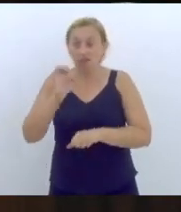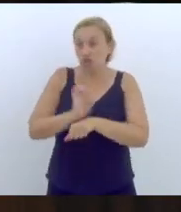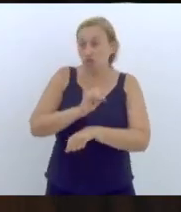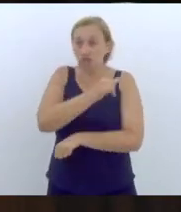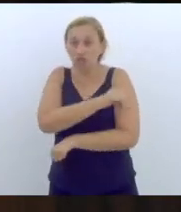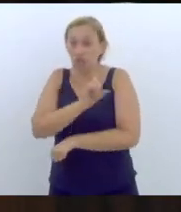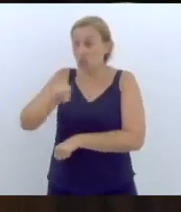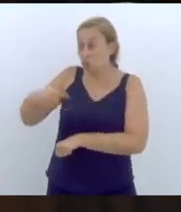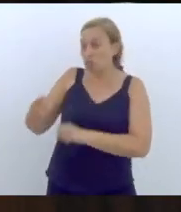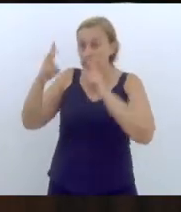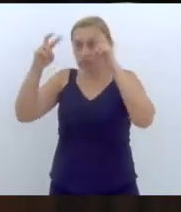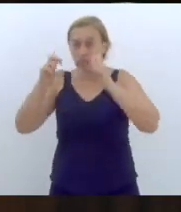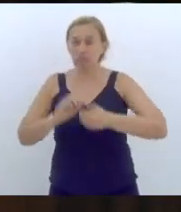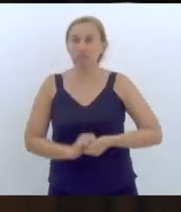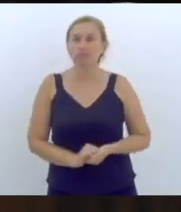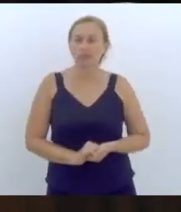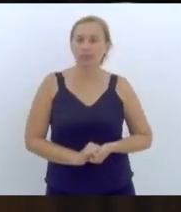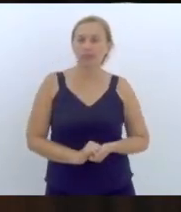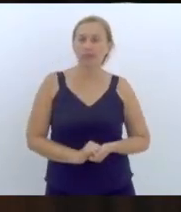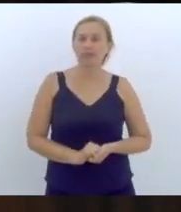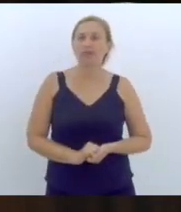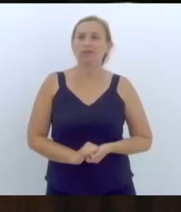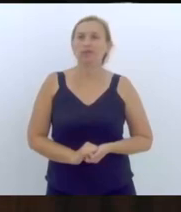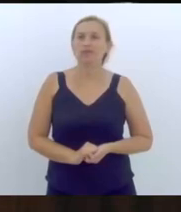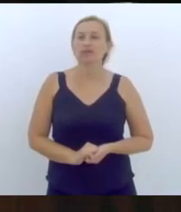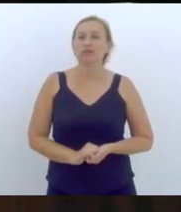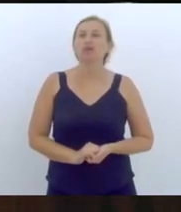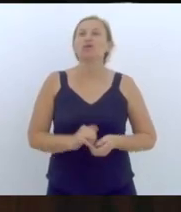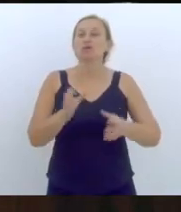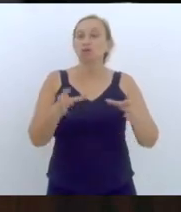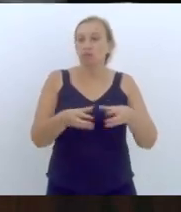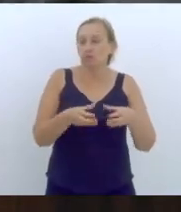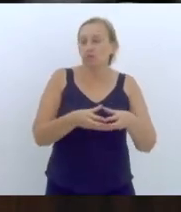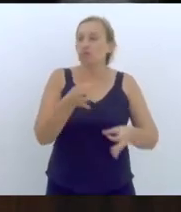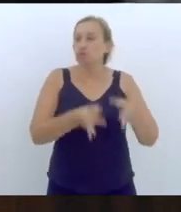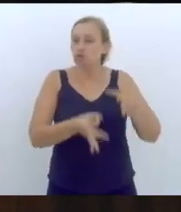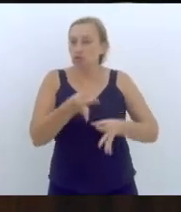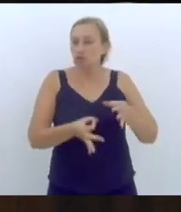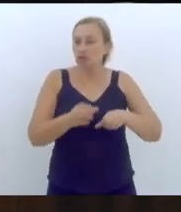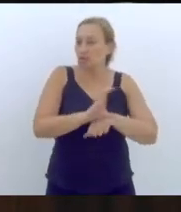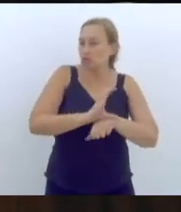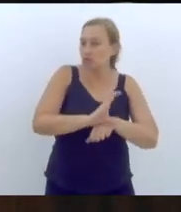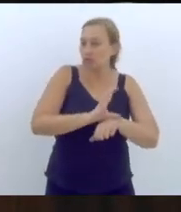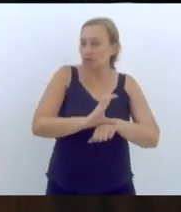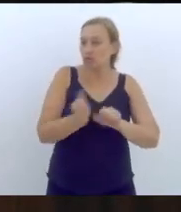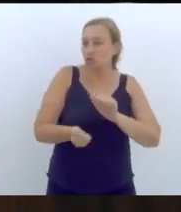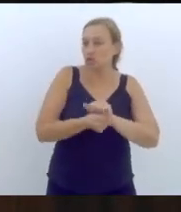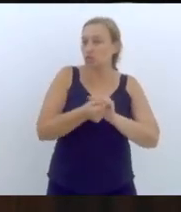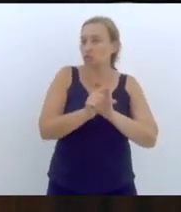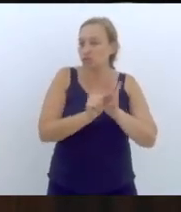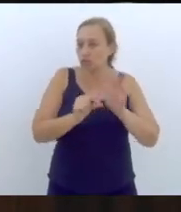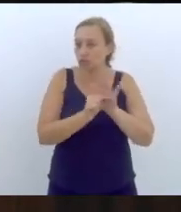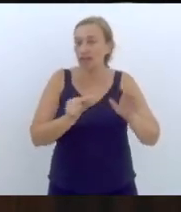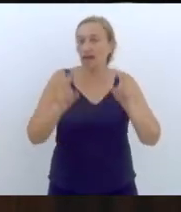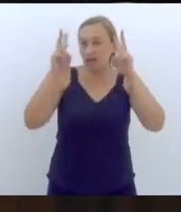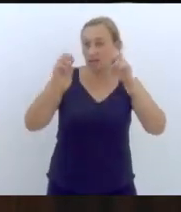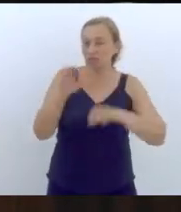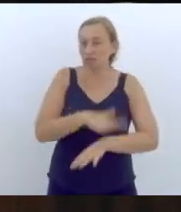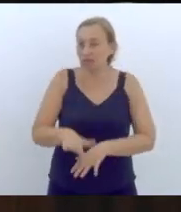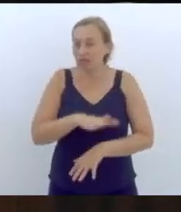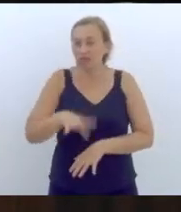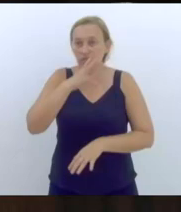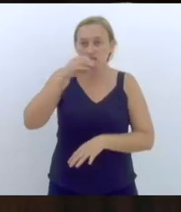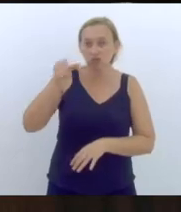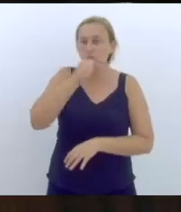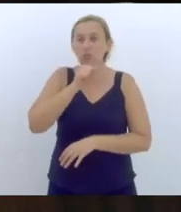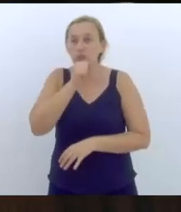Janeiro e da outras providências. Pareceres das Comissões de Constituição e Justiça pela Constitucionalidade com emenda de assuntos da criança, do adolescente e do